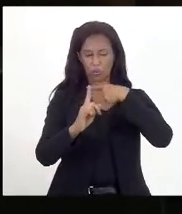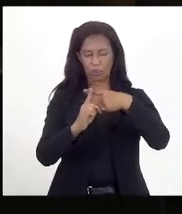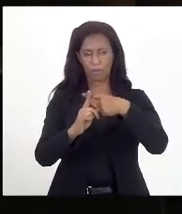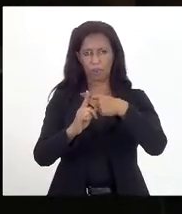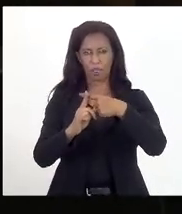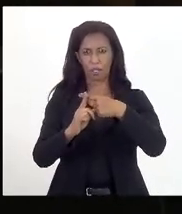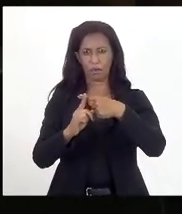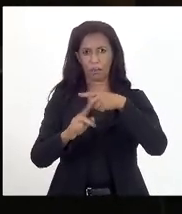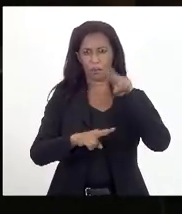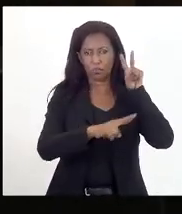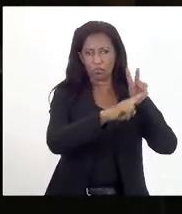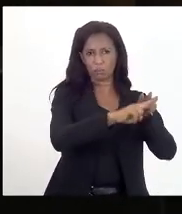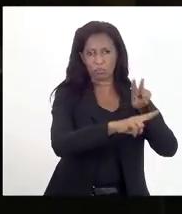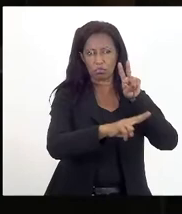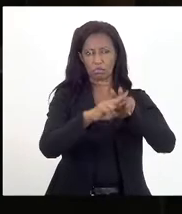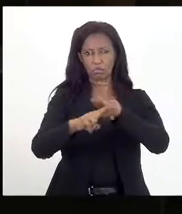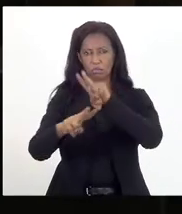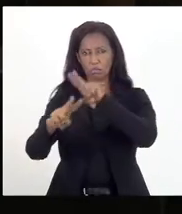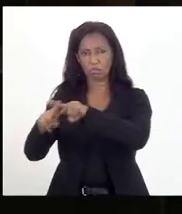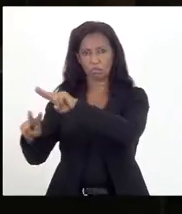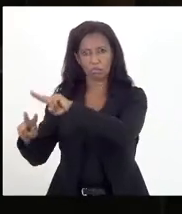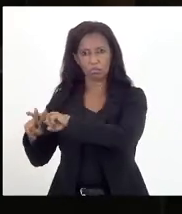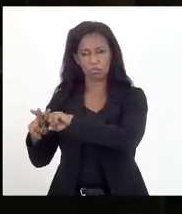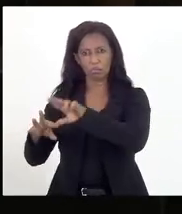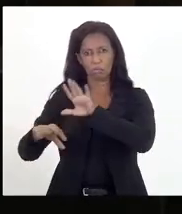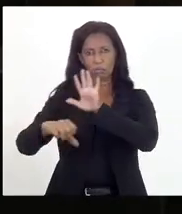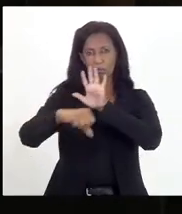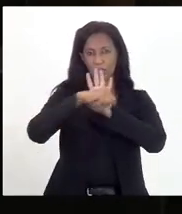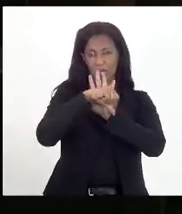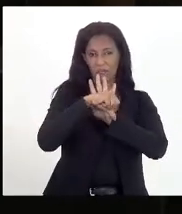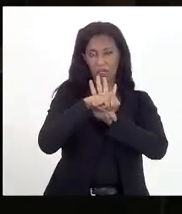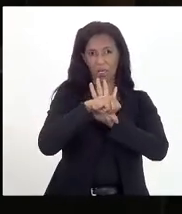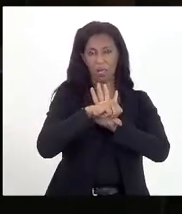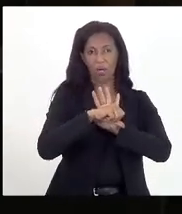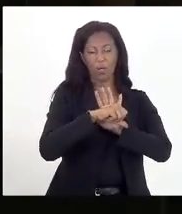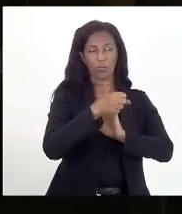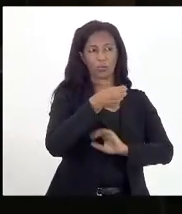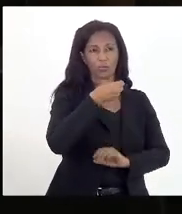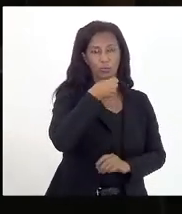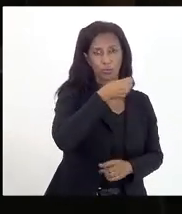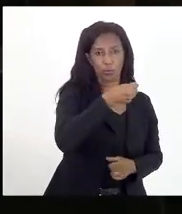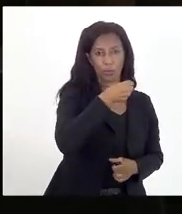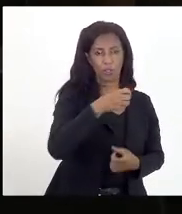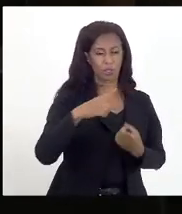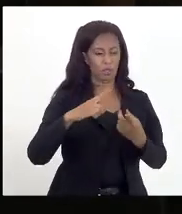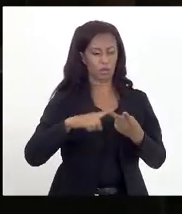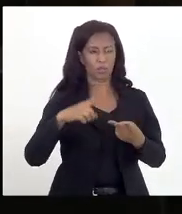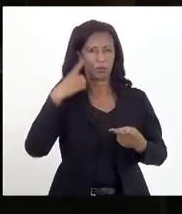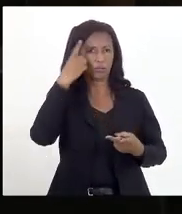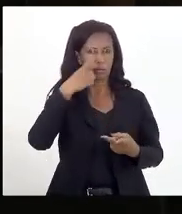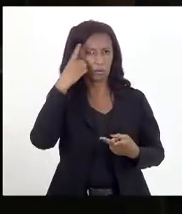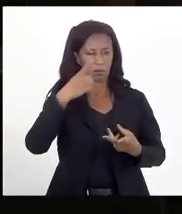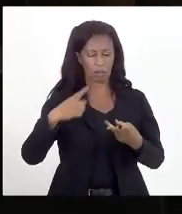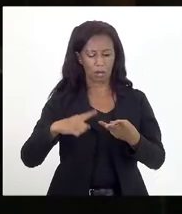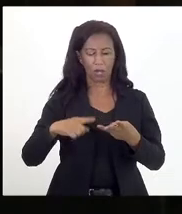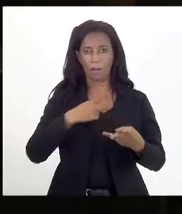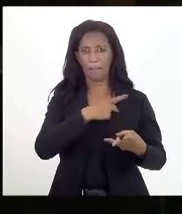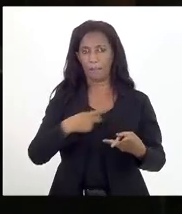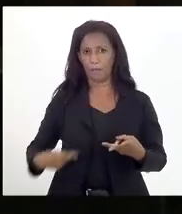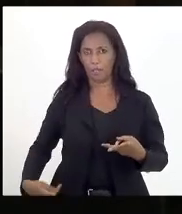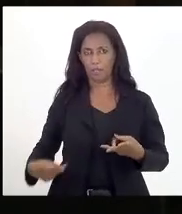adjecentes prisões Ilegais de Um Jornalista de um deputado federal e de um presidente de partido